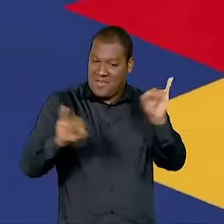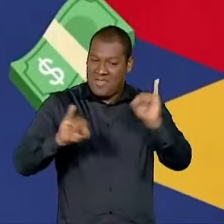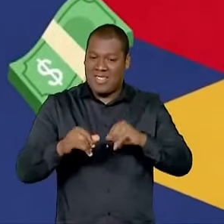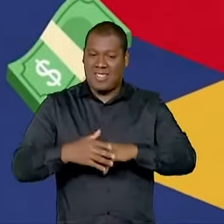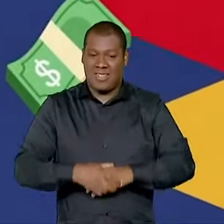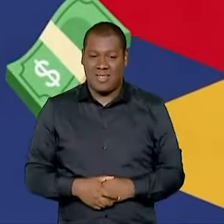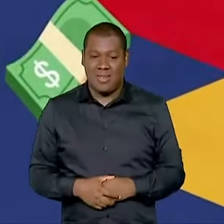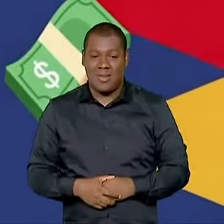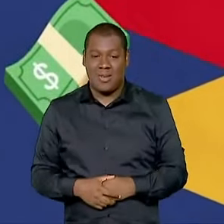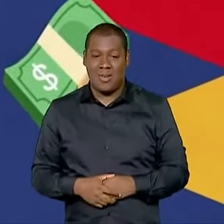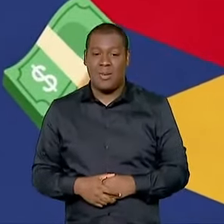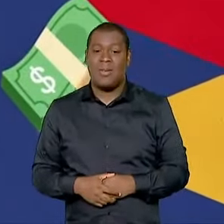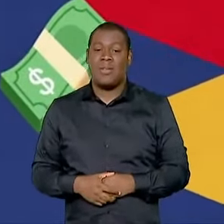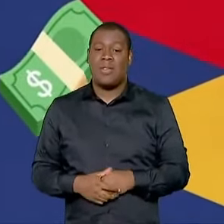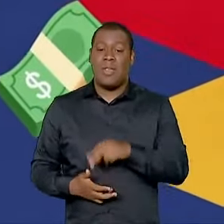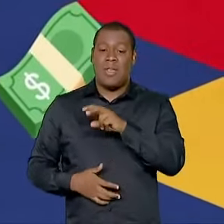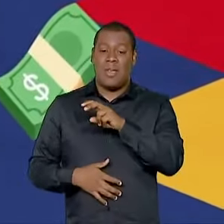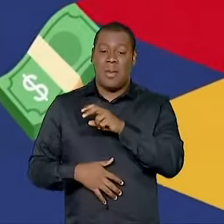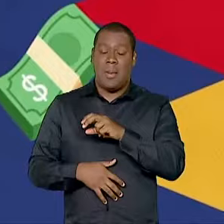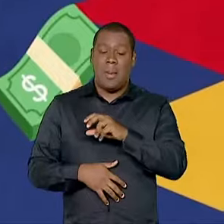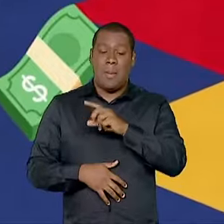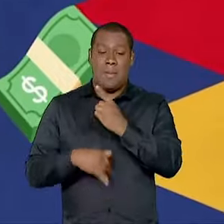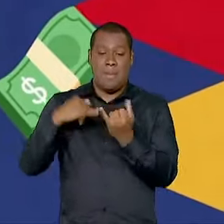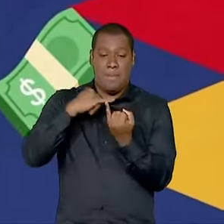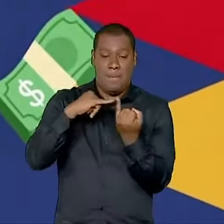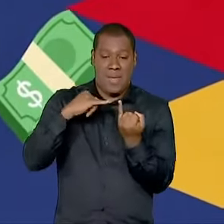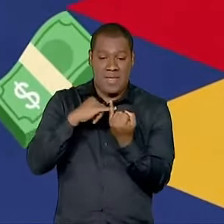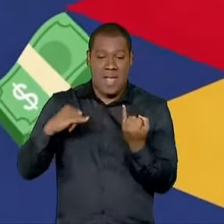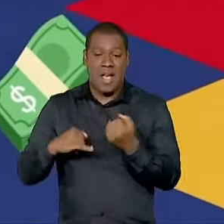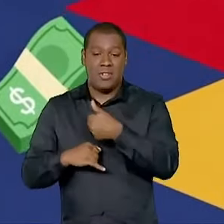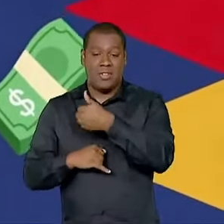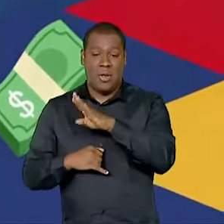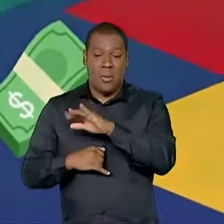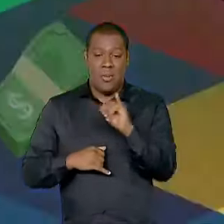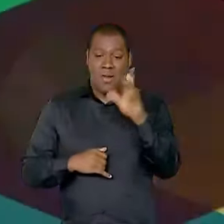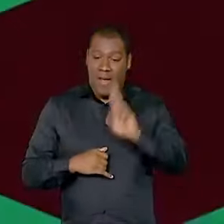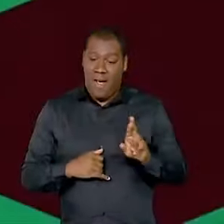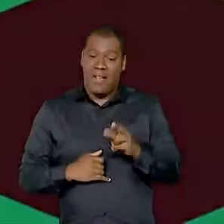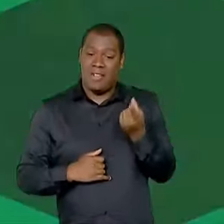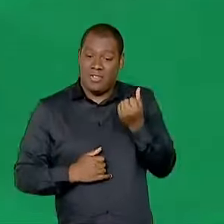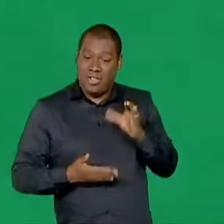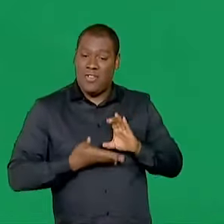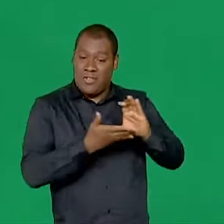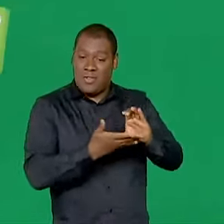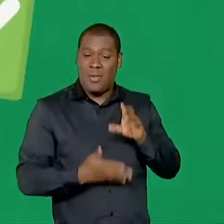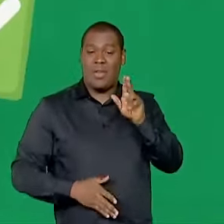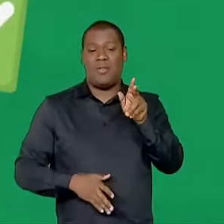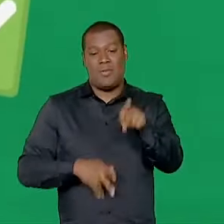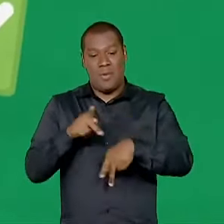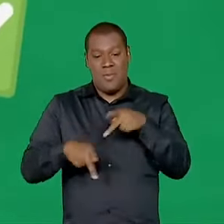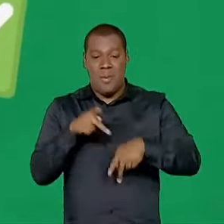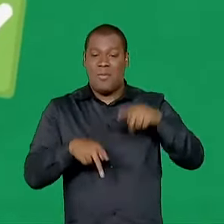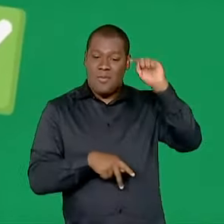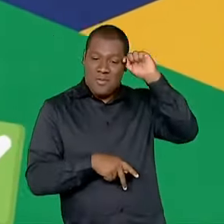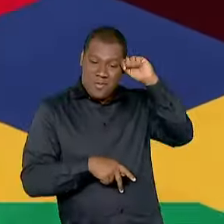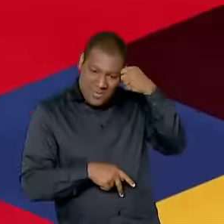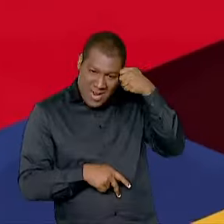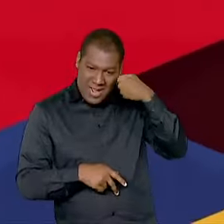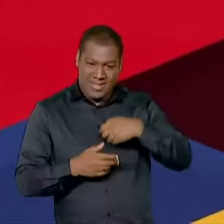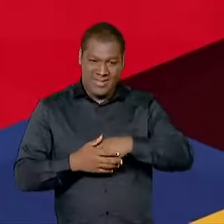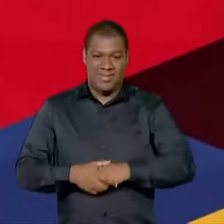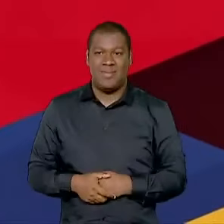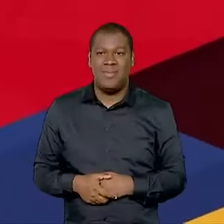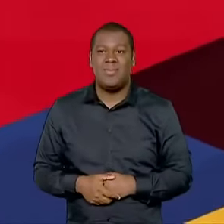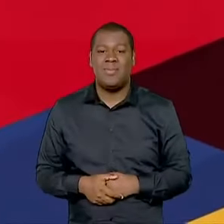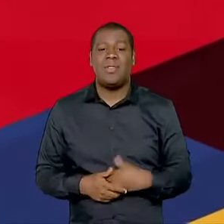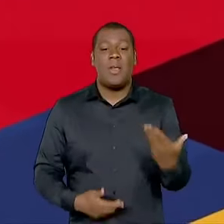de meio bilhão de reais para investir na juventude negra nos próximos 4 anos. Se ligou no tamanho do compromisso?